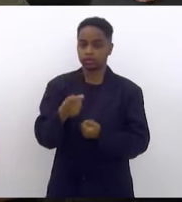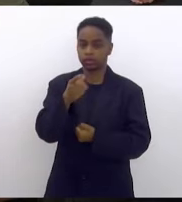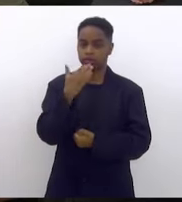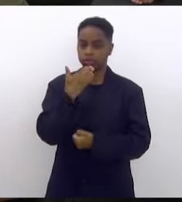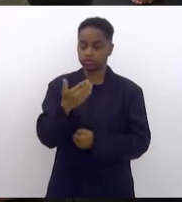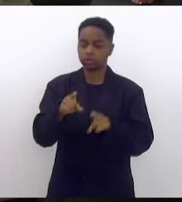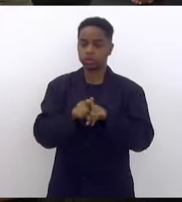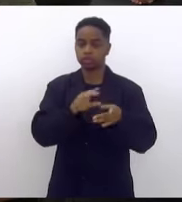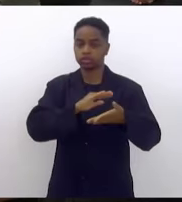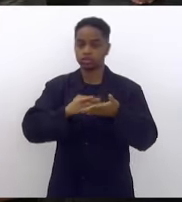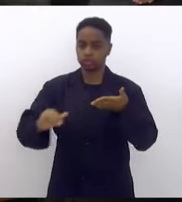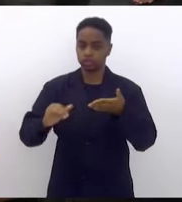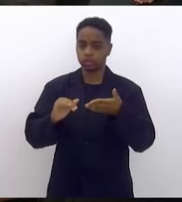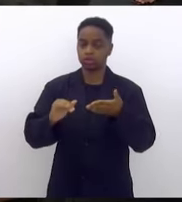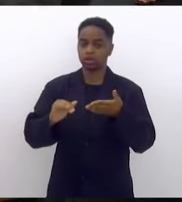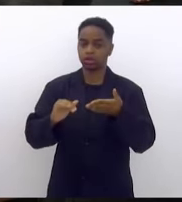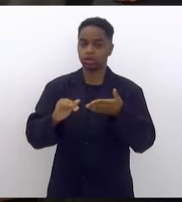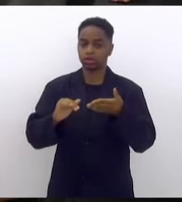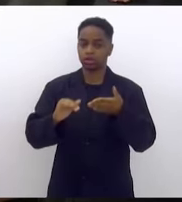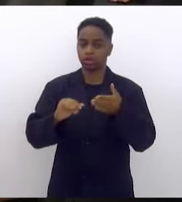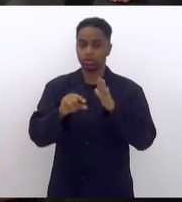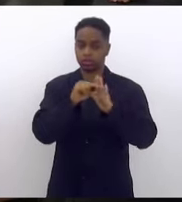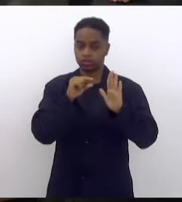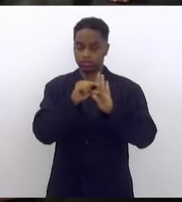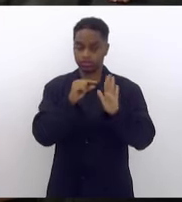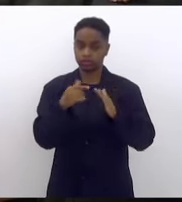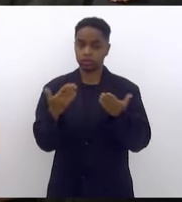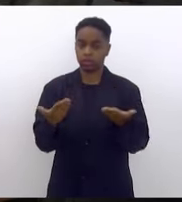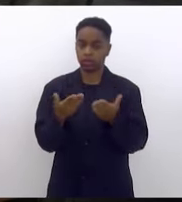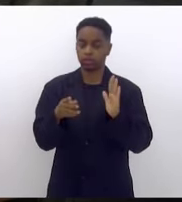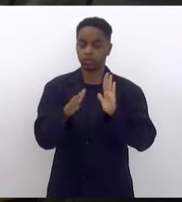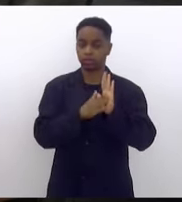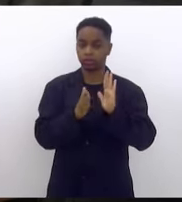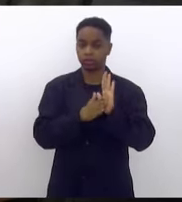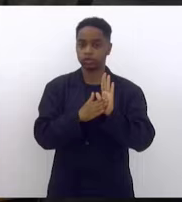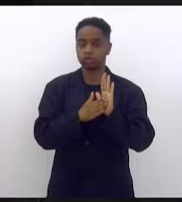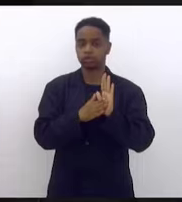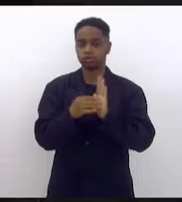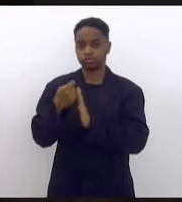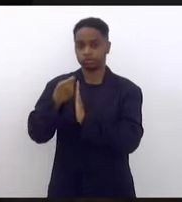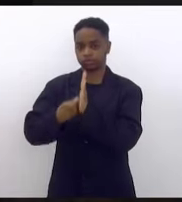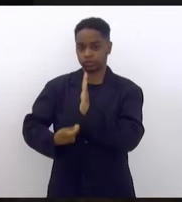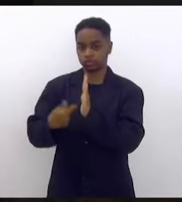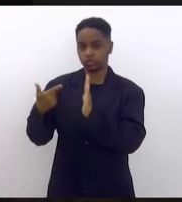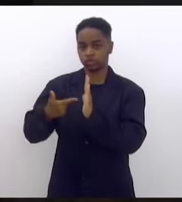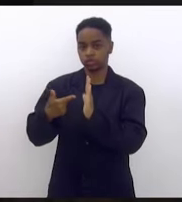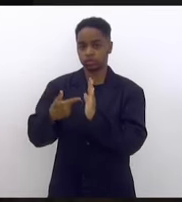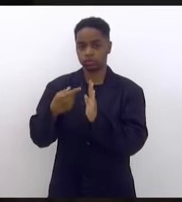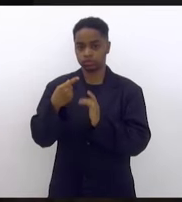destaque. A presente proposta vai à redação do vencido para a segunda discussão.